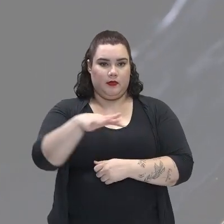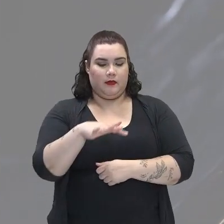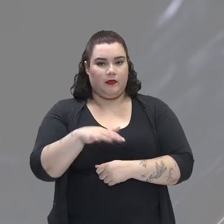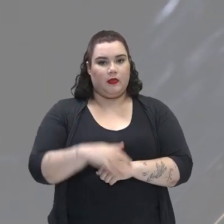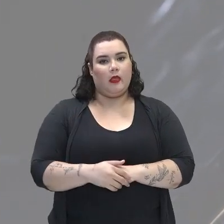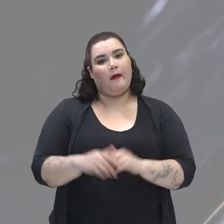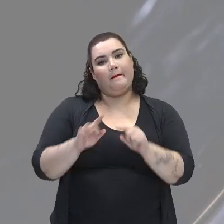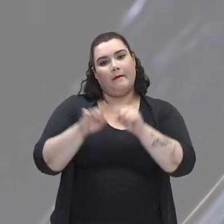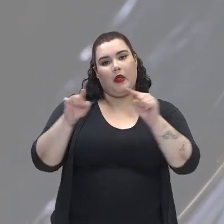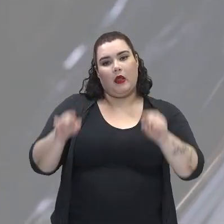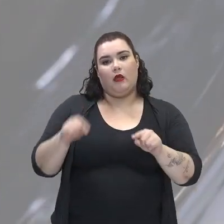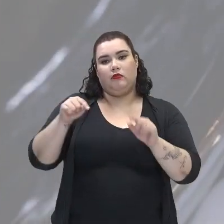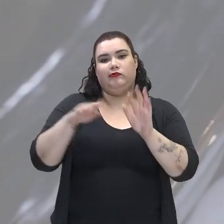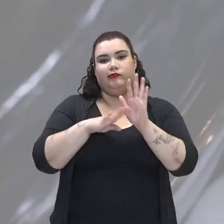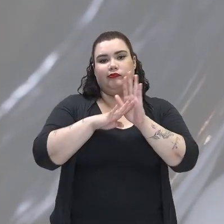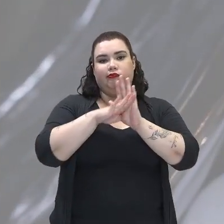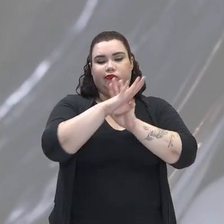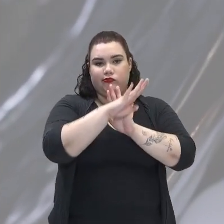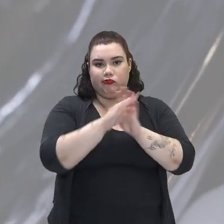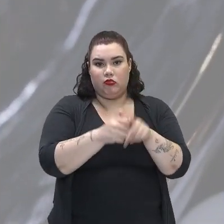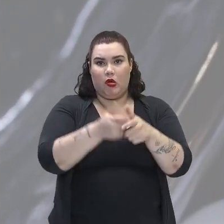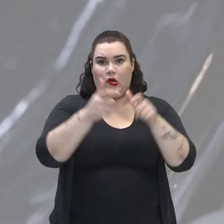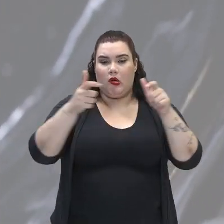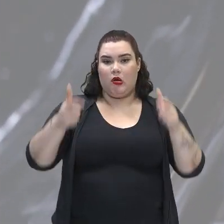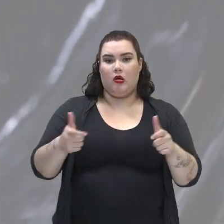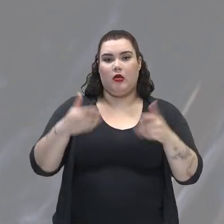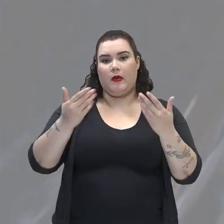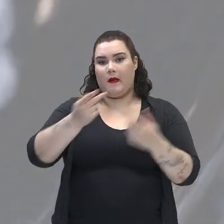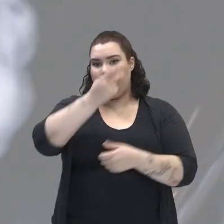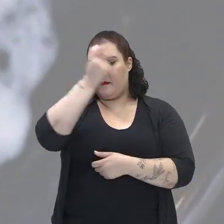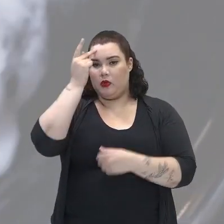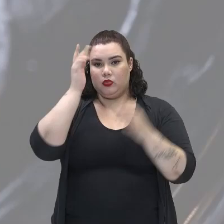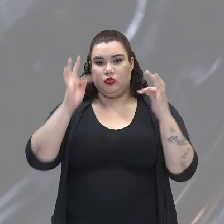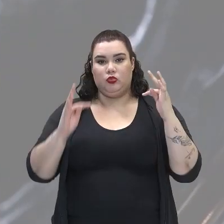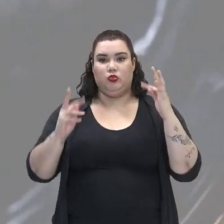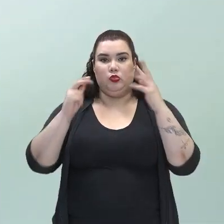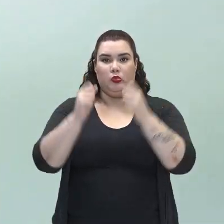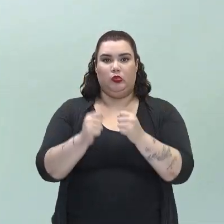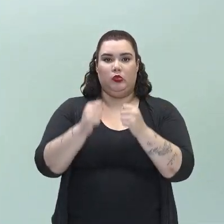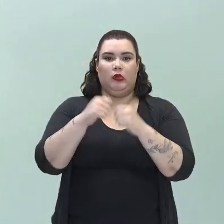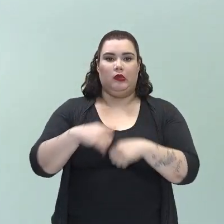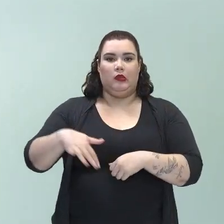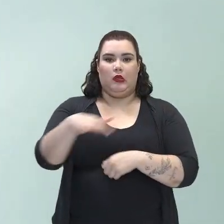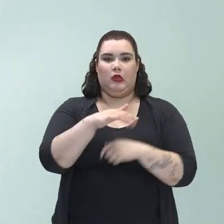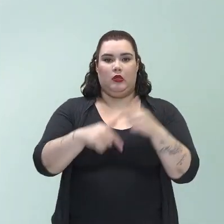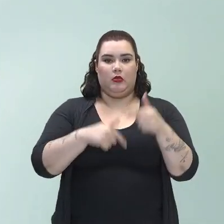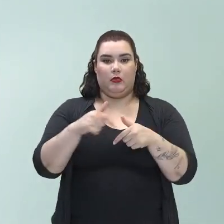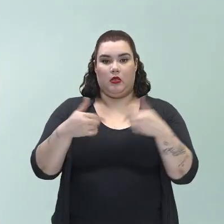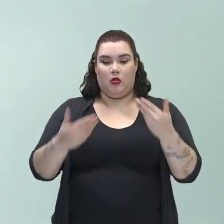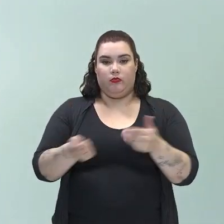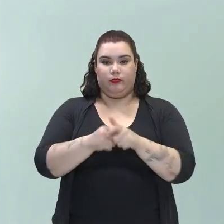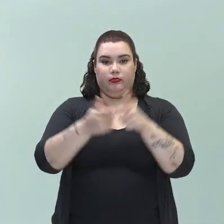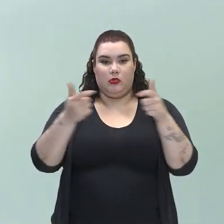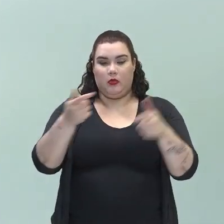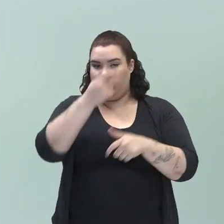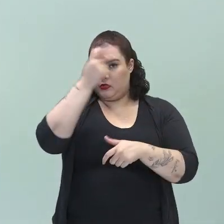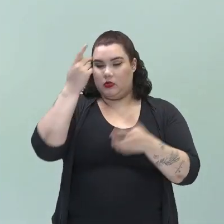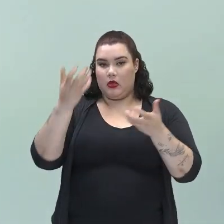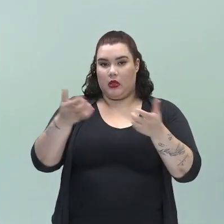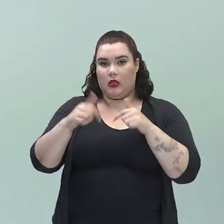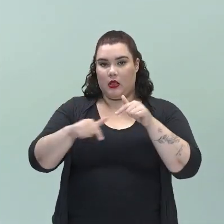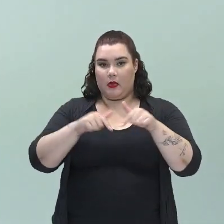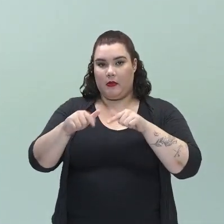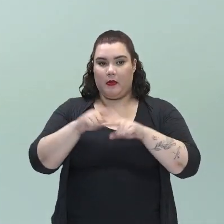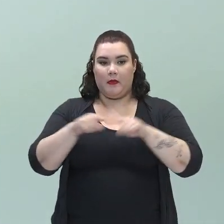Mas esse crescimento foi tão grande que tem gente demais trabalhando nessas áreas. Quando tem muita gente procurando emprego, mas com